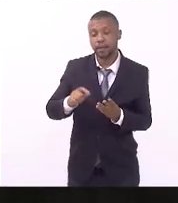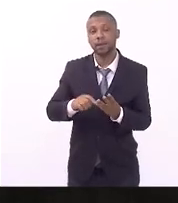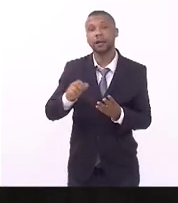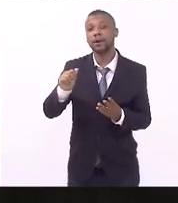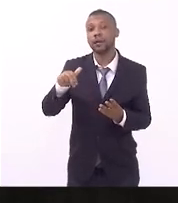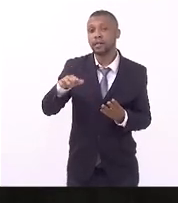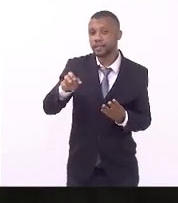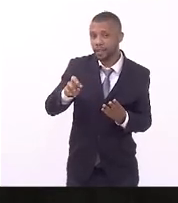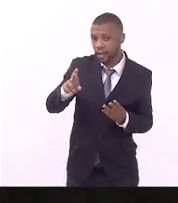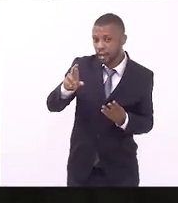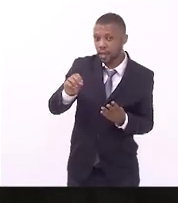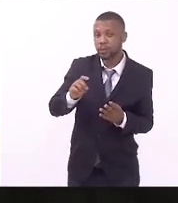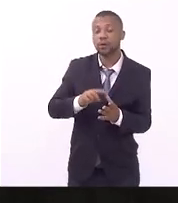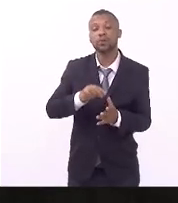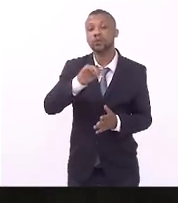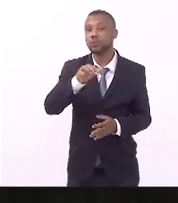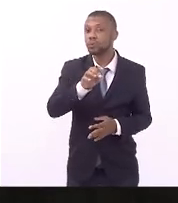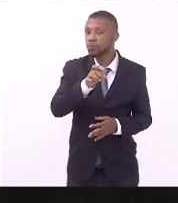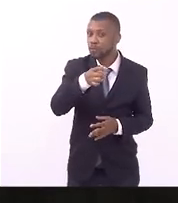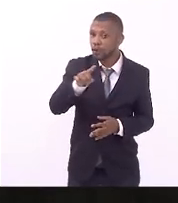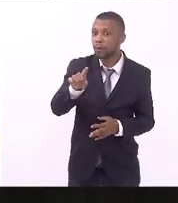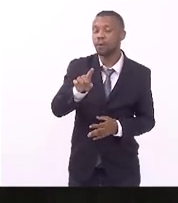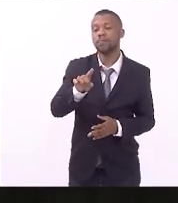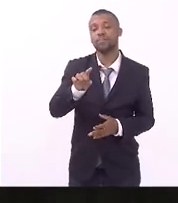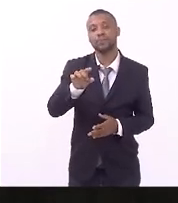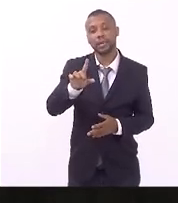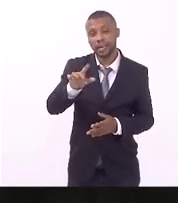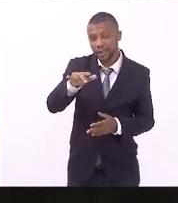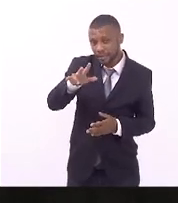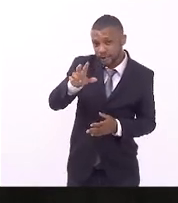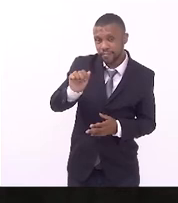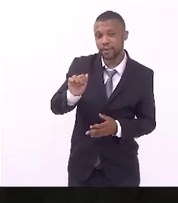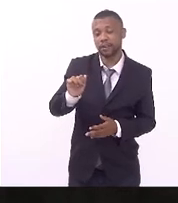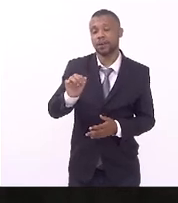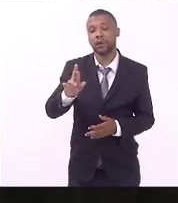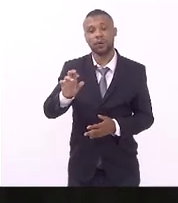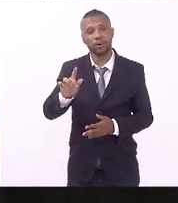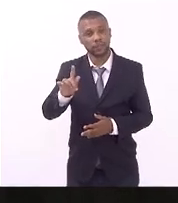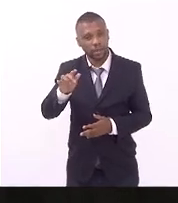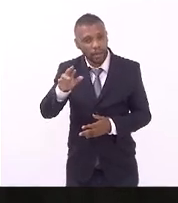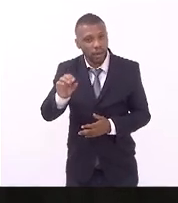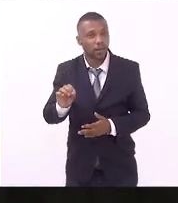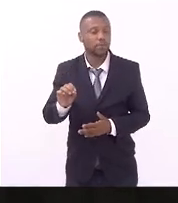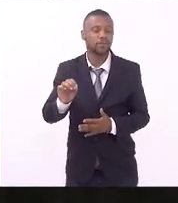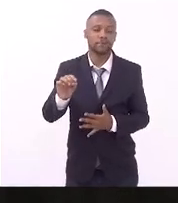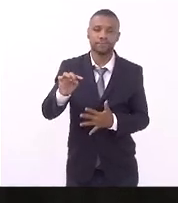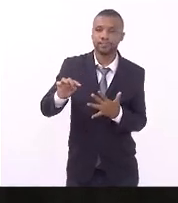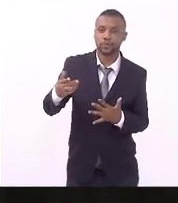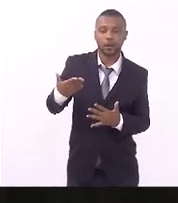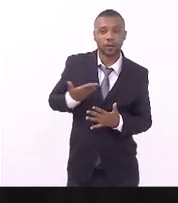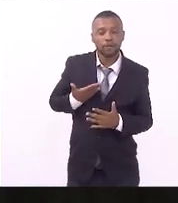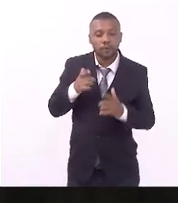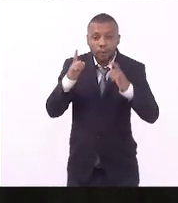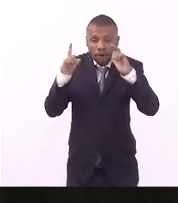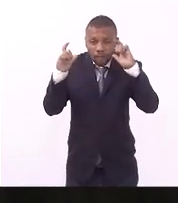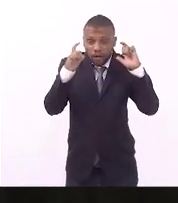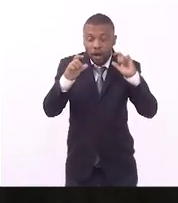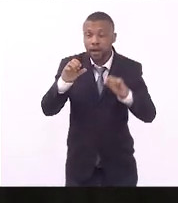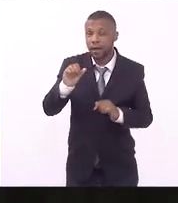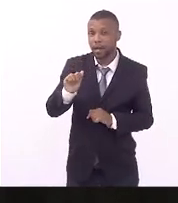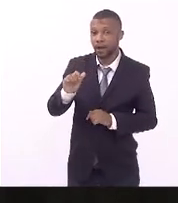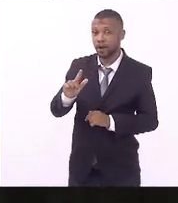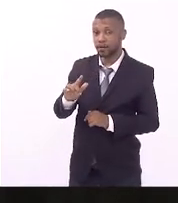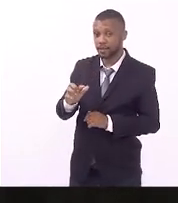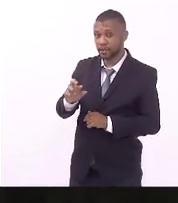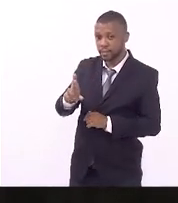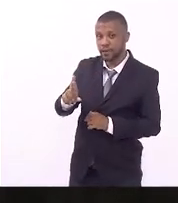Juca Kfouri, João Batista Damasceno, Lívia Ferrari, Rogério Marques, Alceste, nosso querido fotógrafo Alcir Cavalcante